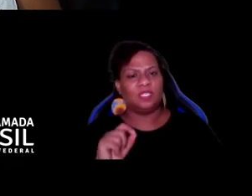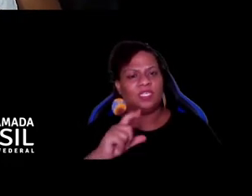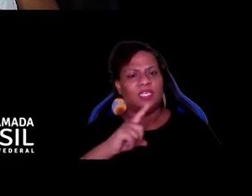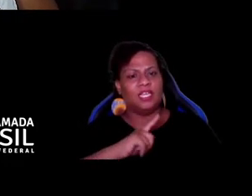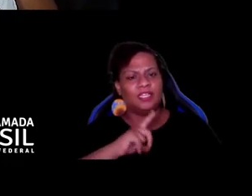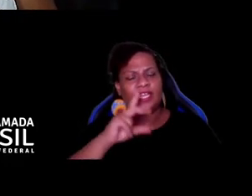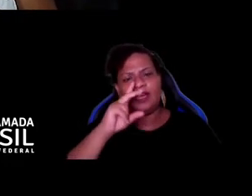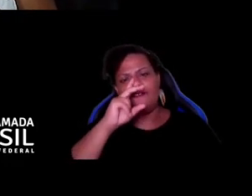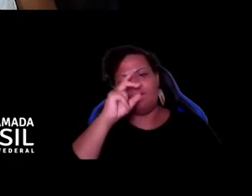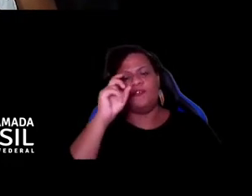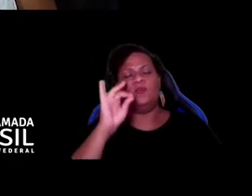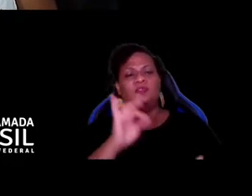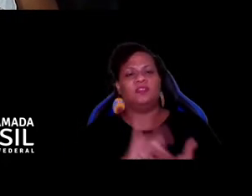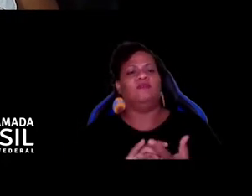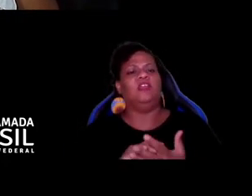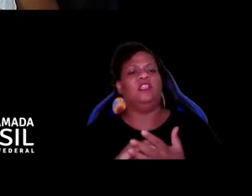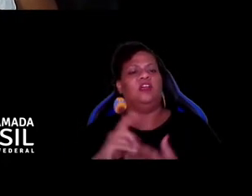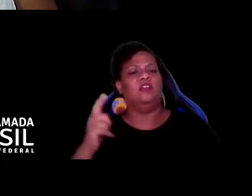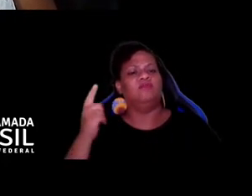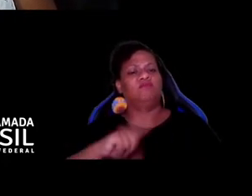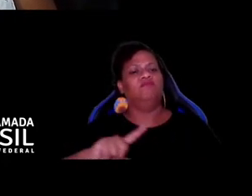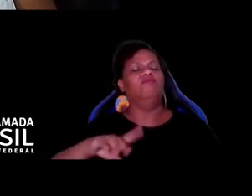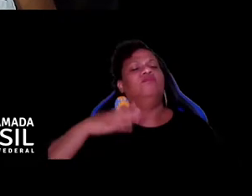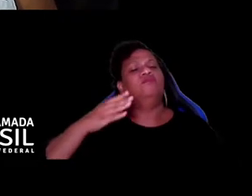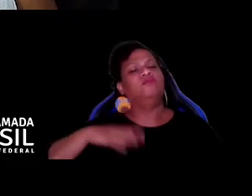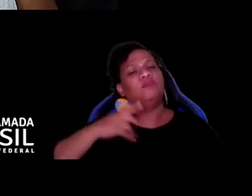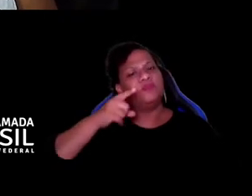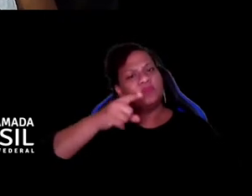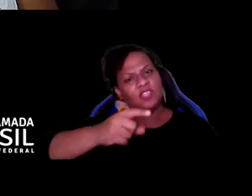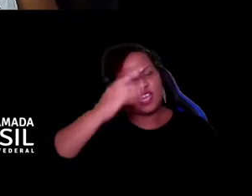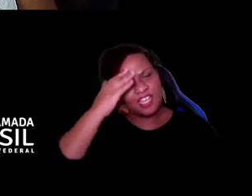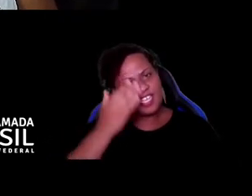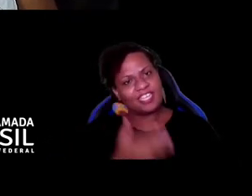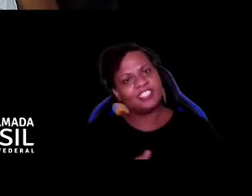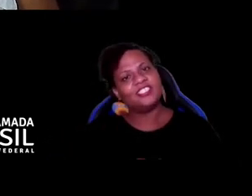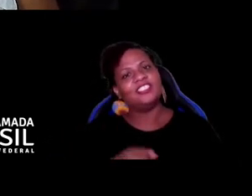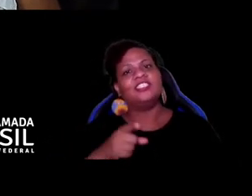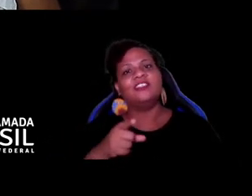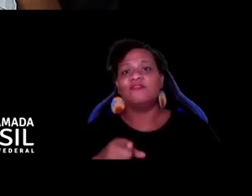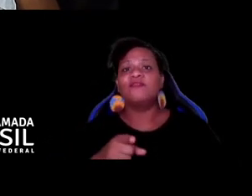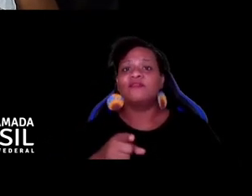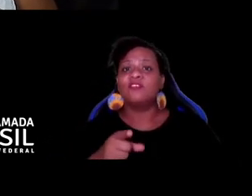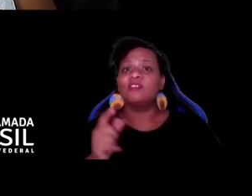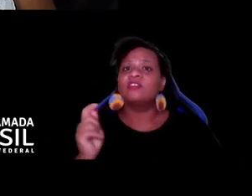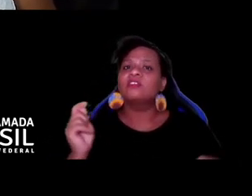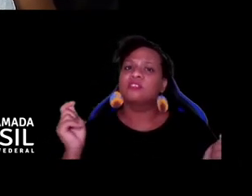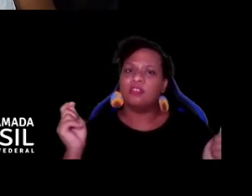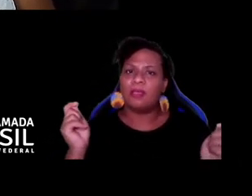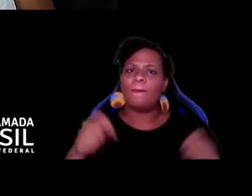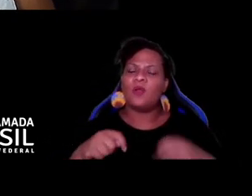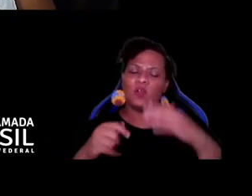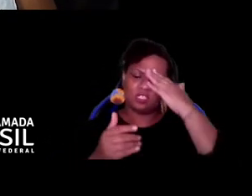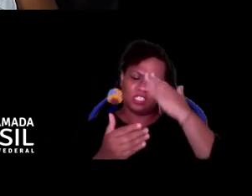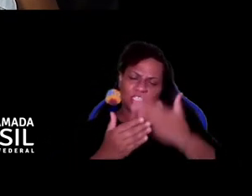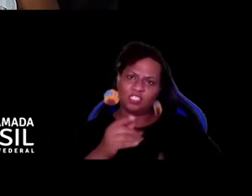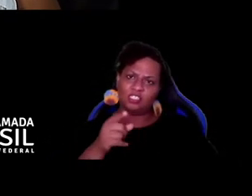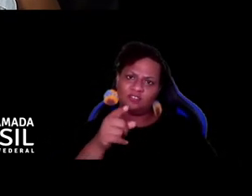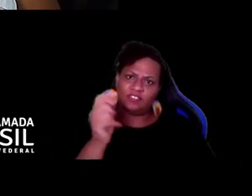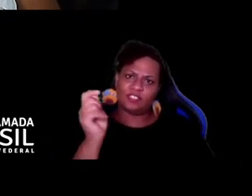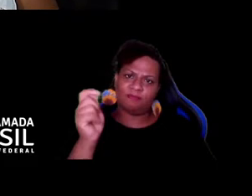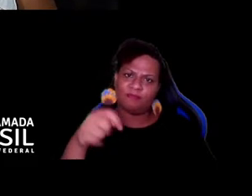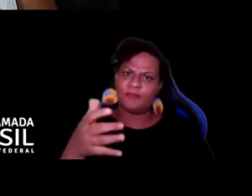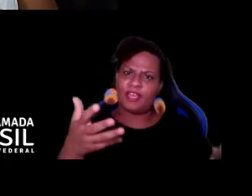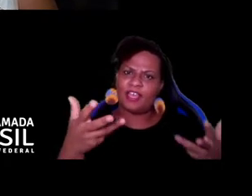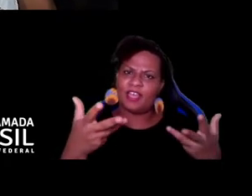sejam destemidas mesmo, acreditem em vocês, né? Acreditem no potencial que vocês têm,